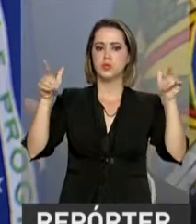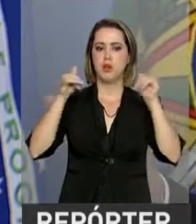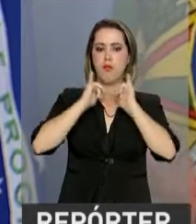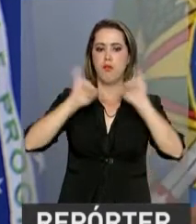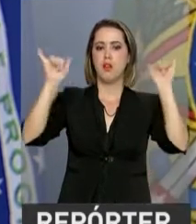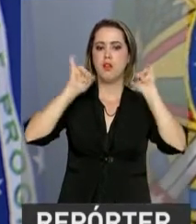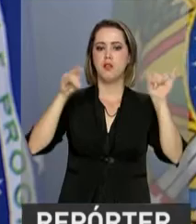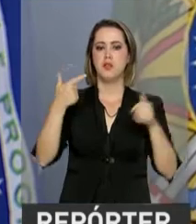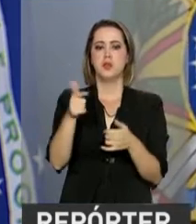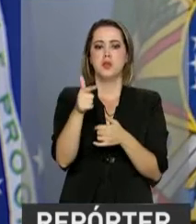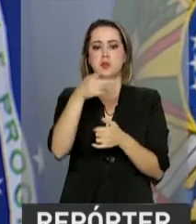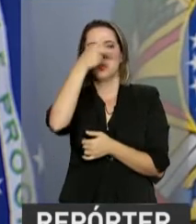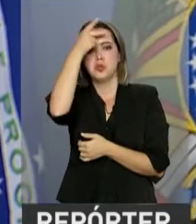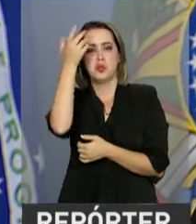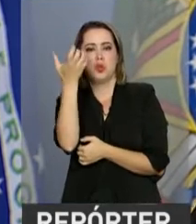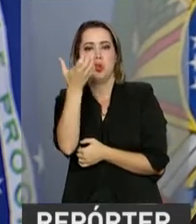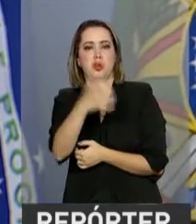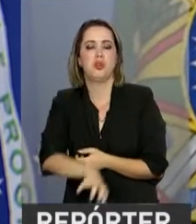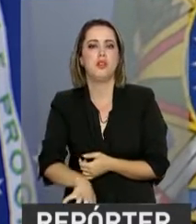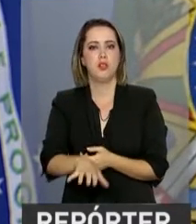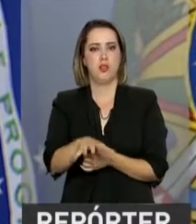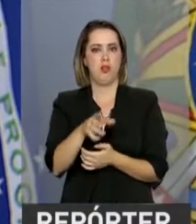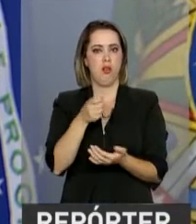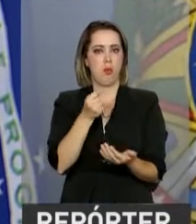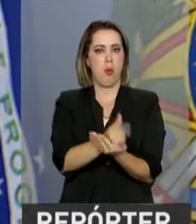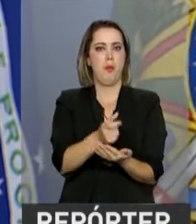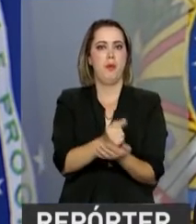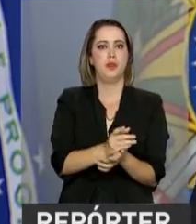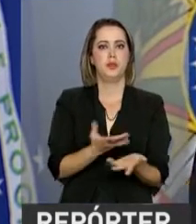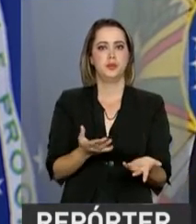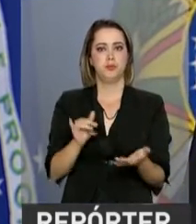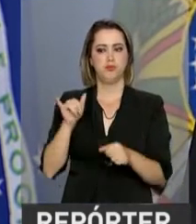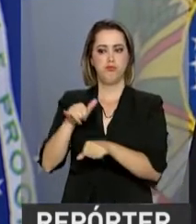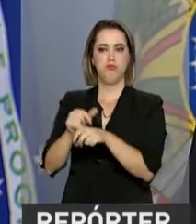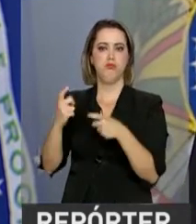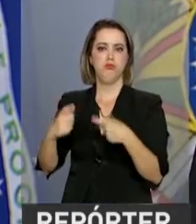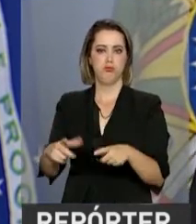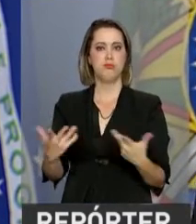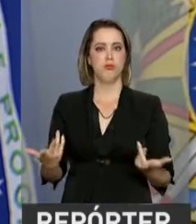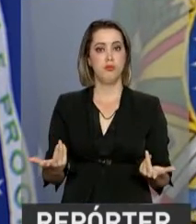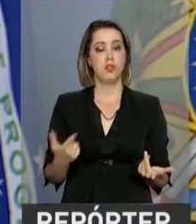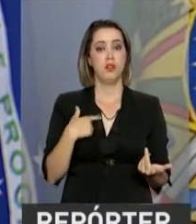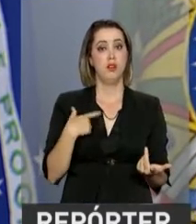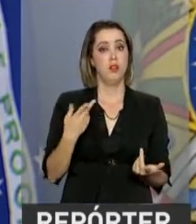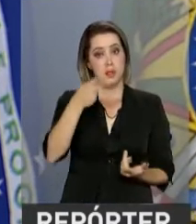houvesse sequer licitantes. E os licitantes vieram. E sobre terem vindo,